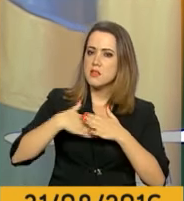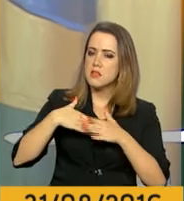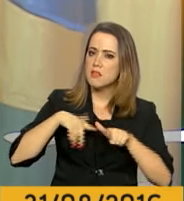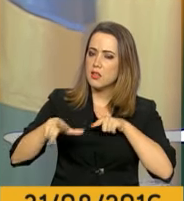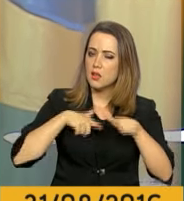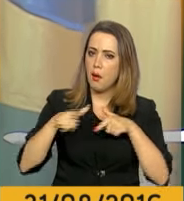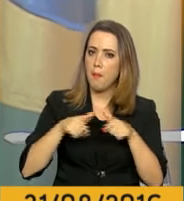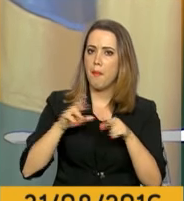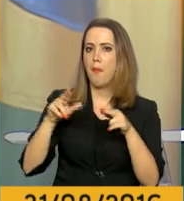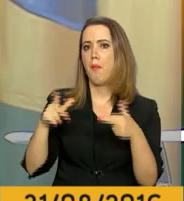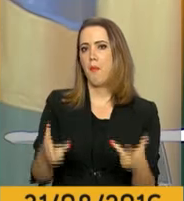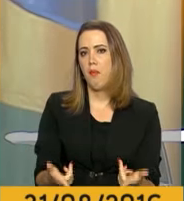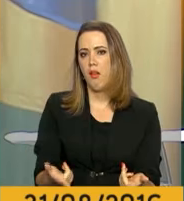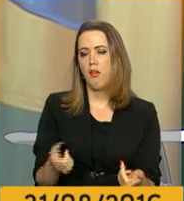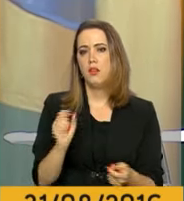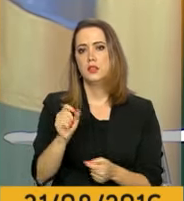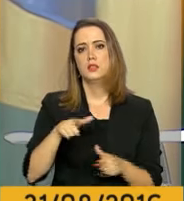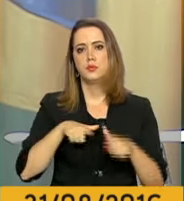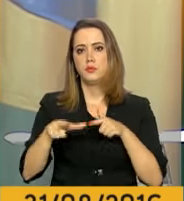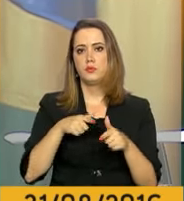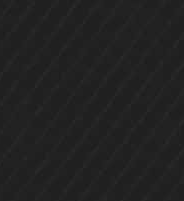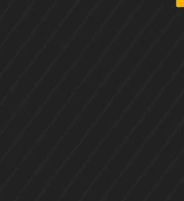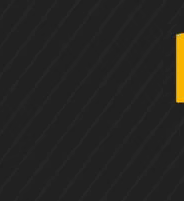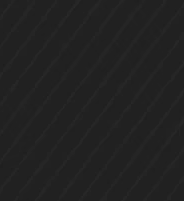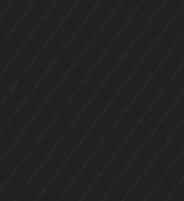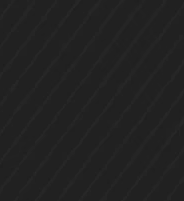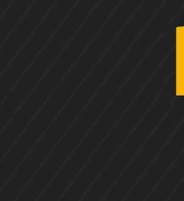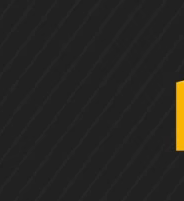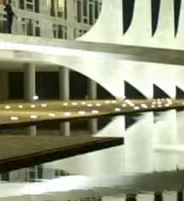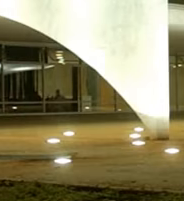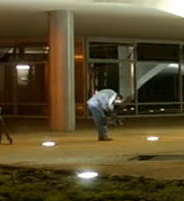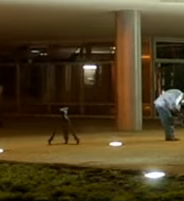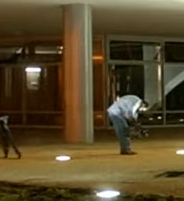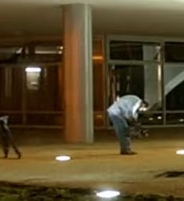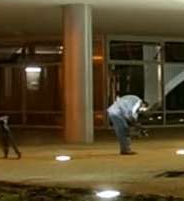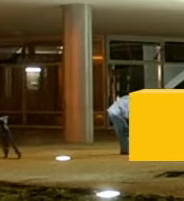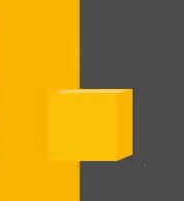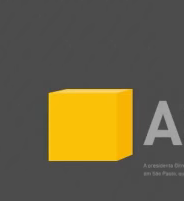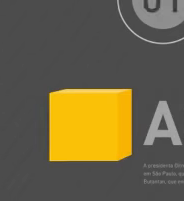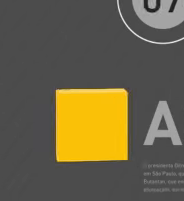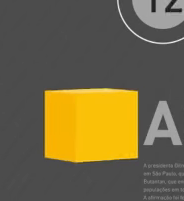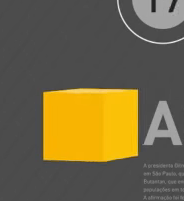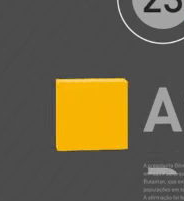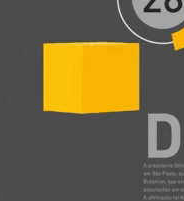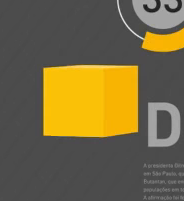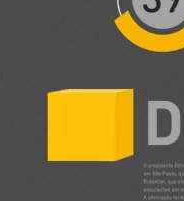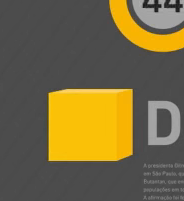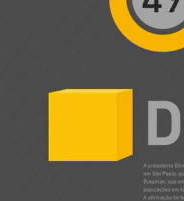desmereçam a conduta governamental.